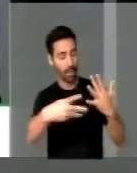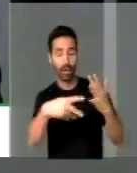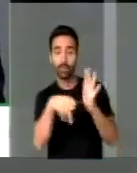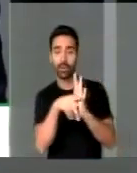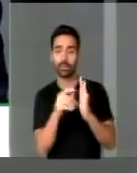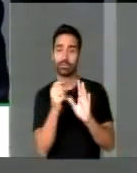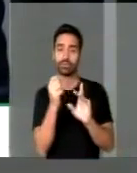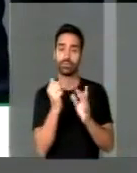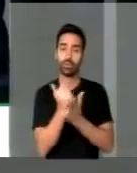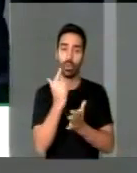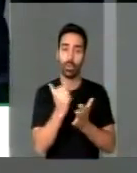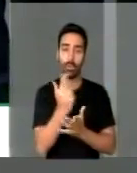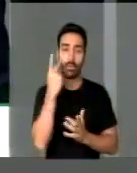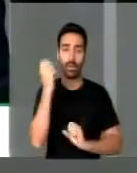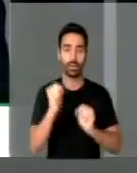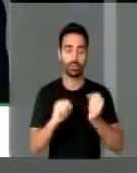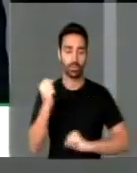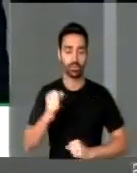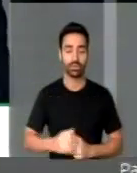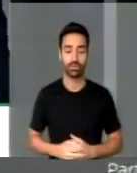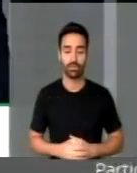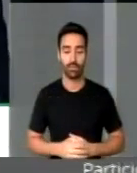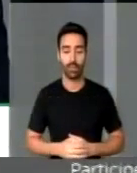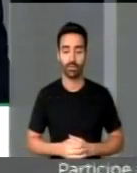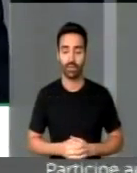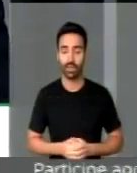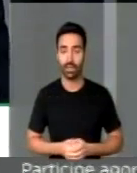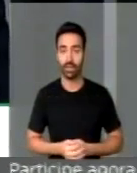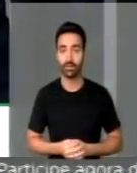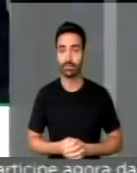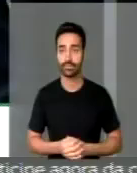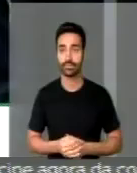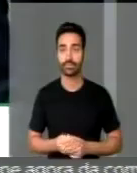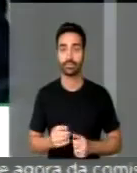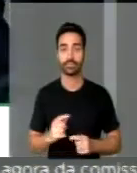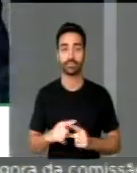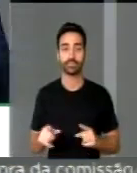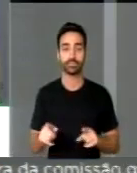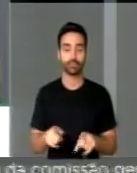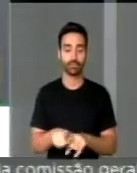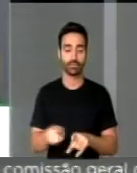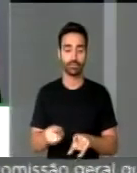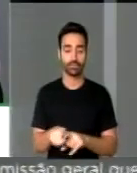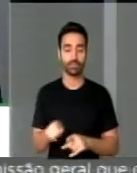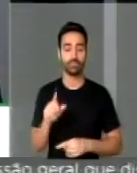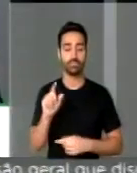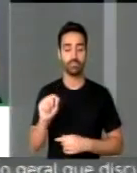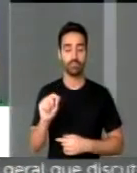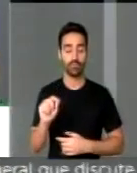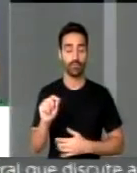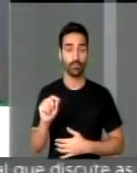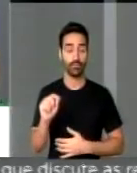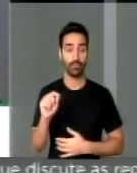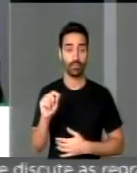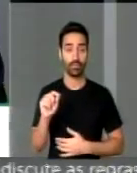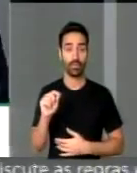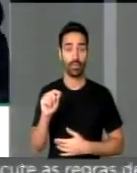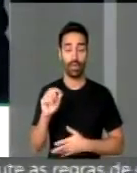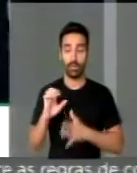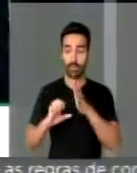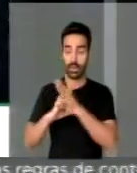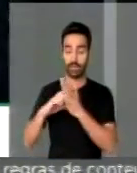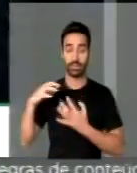nascente. Essa questão do fim da operadora única, vindo as operadoras internacionais,